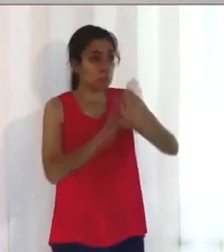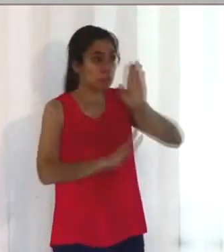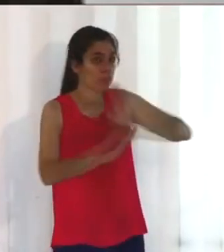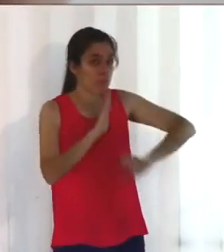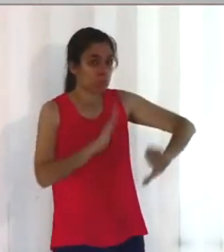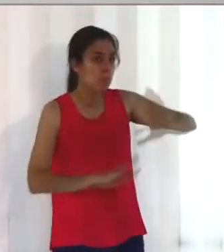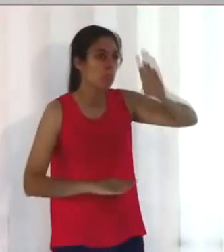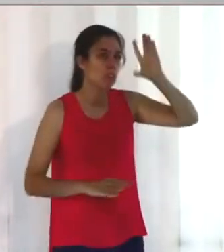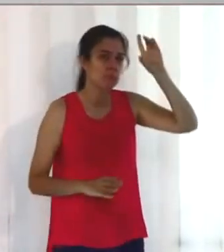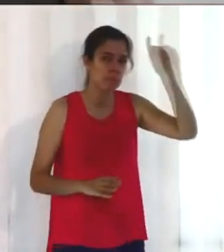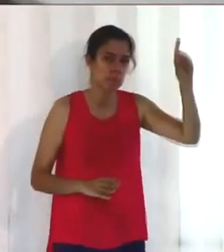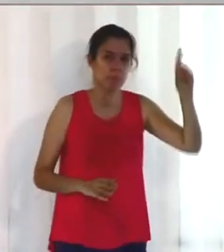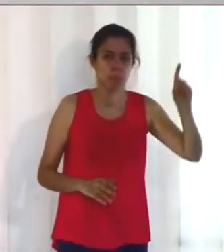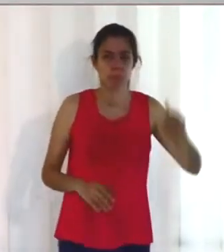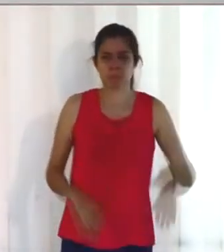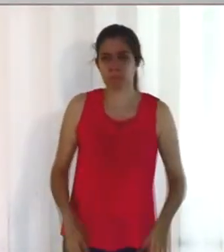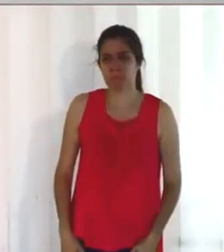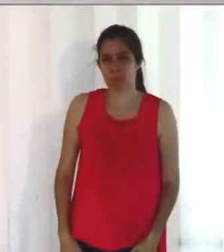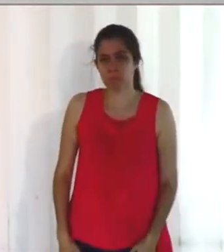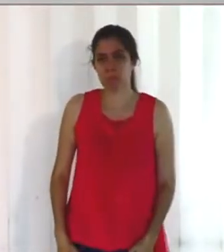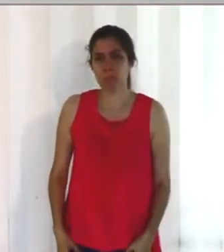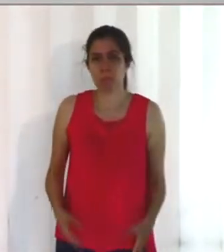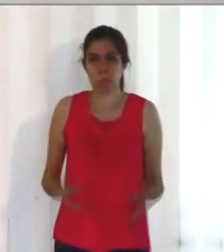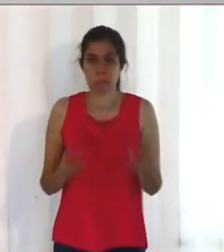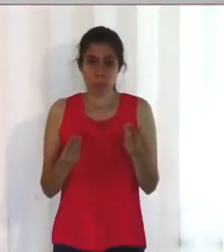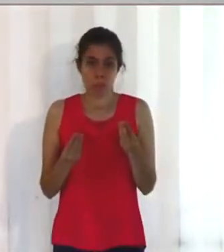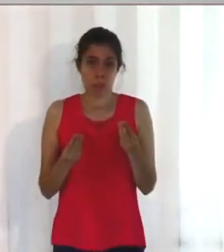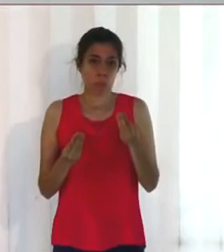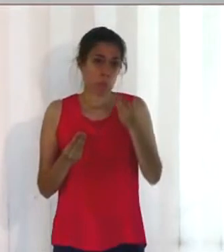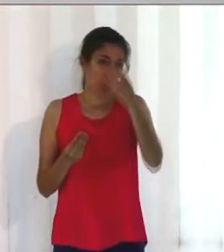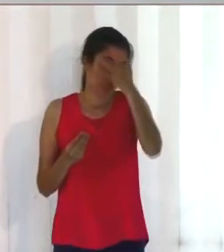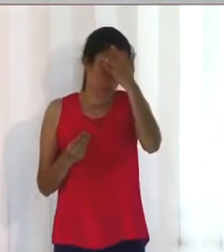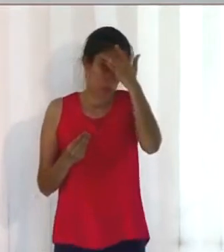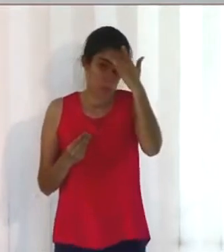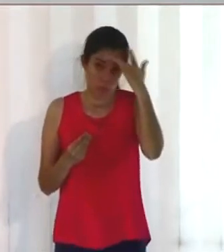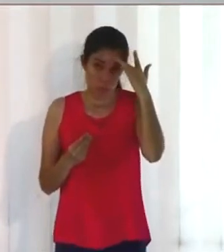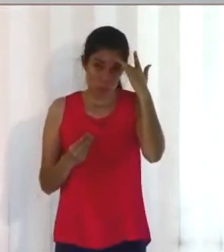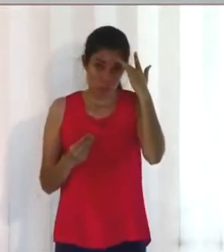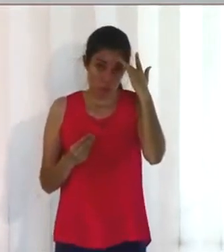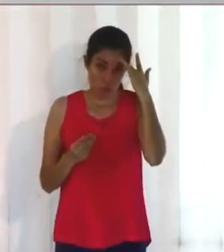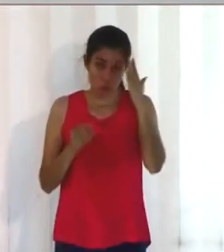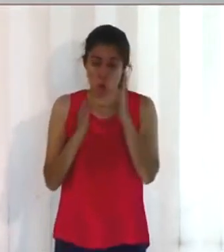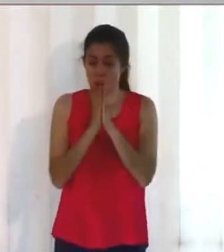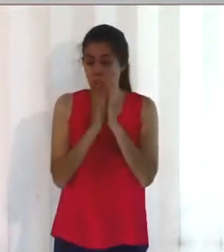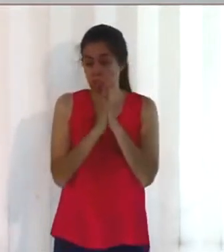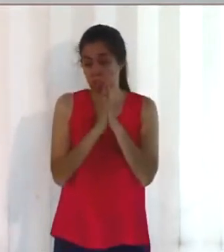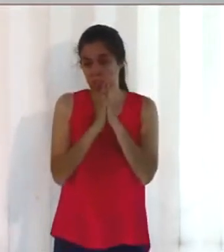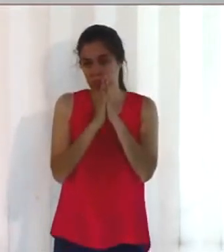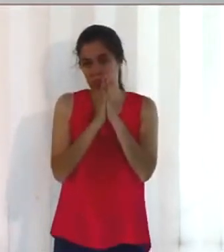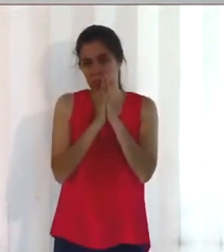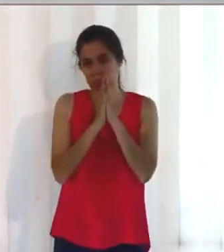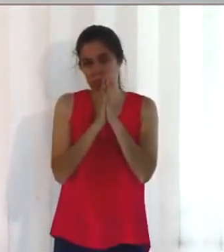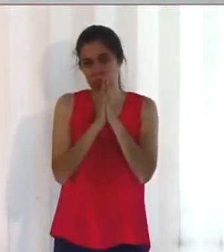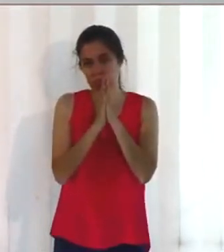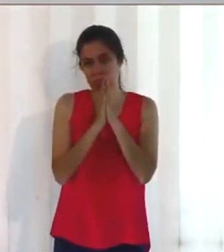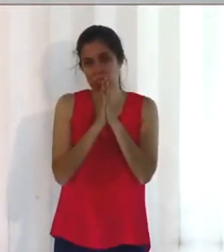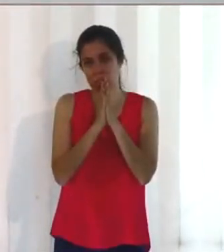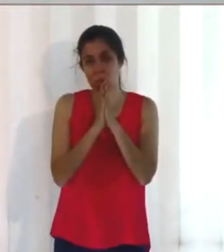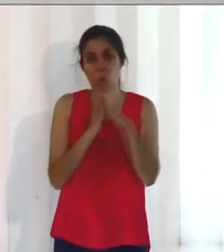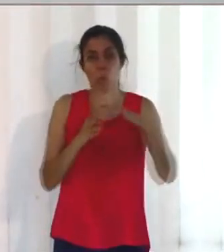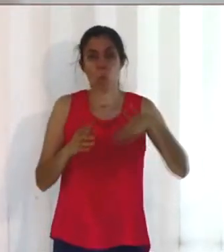estão encomendando seus mortos para outras entidades. O que nós aprendemos com a